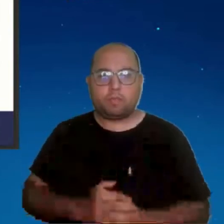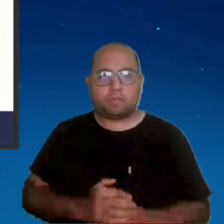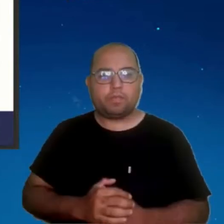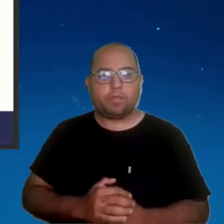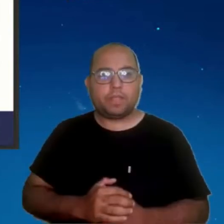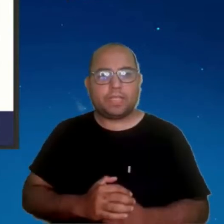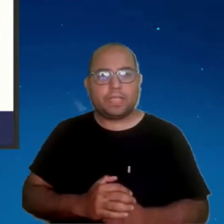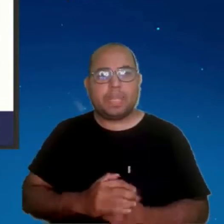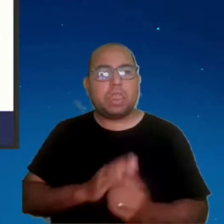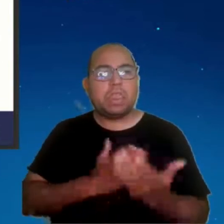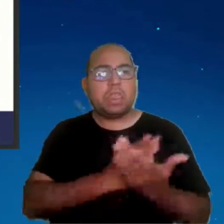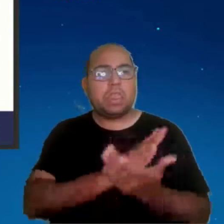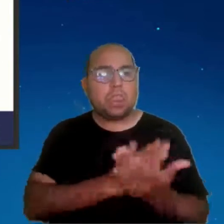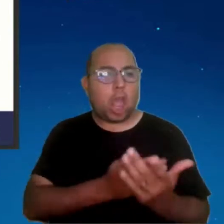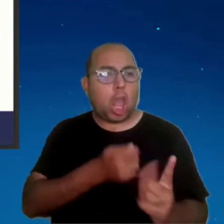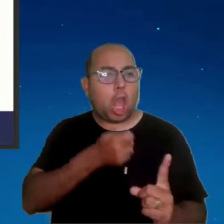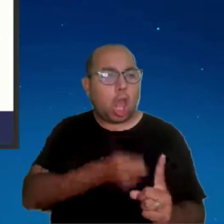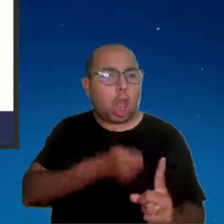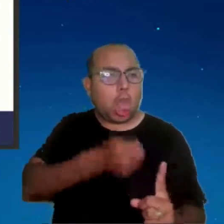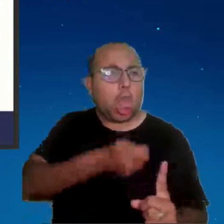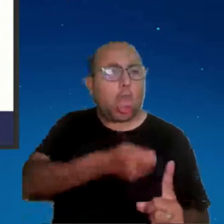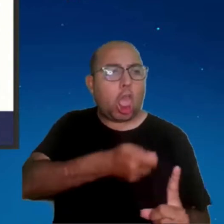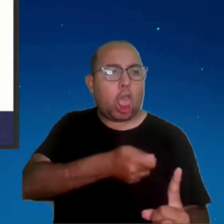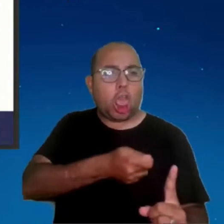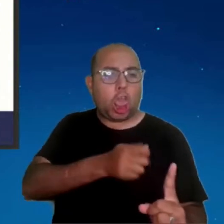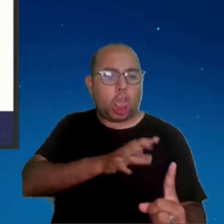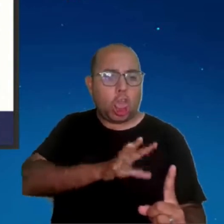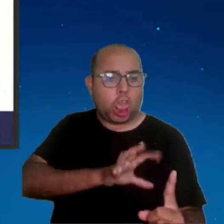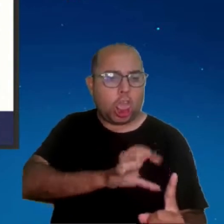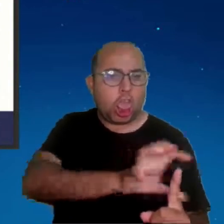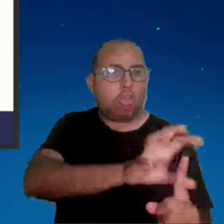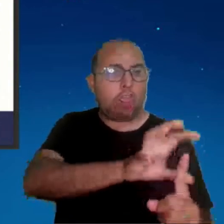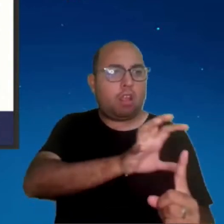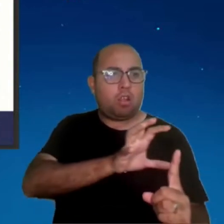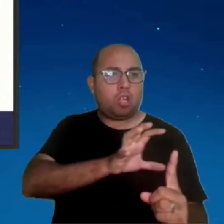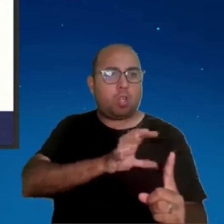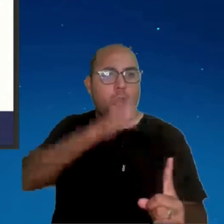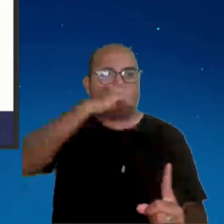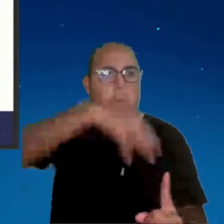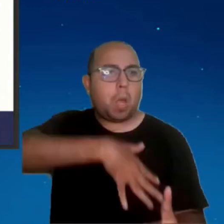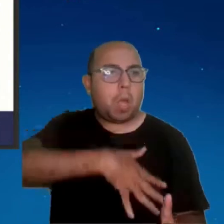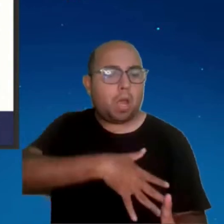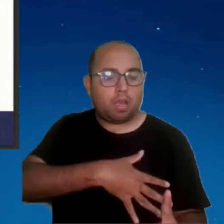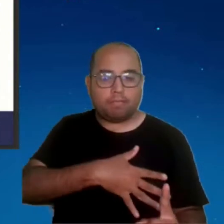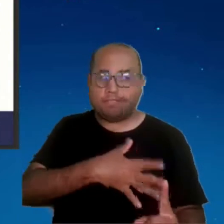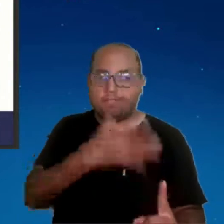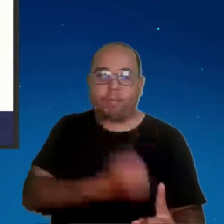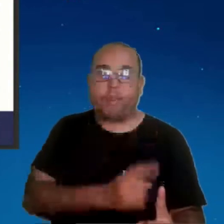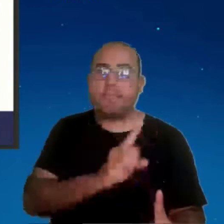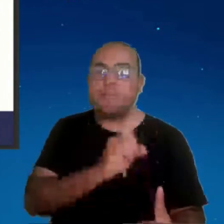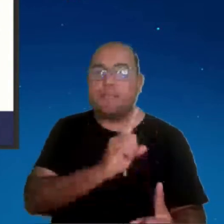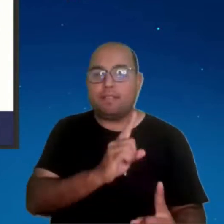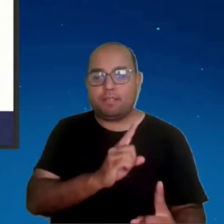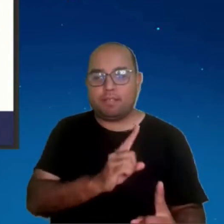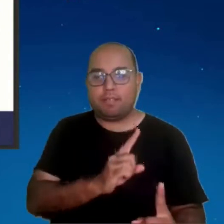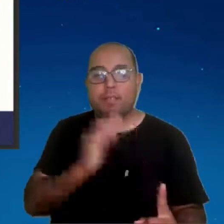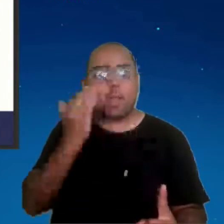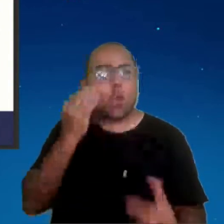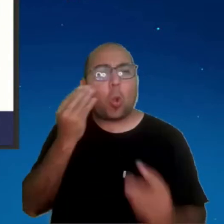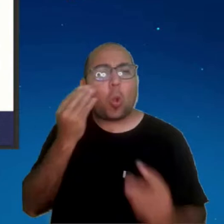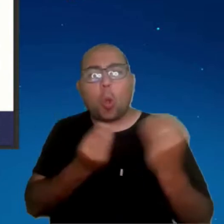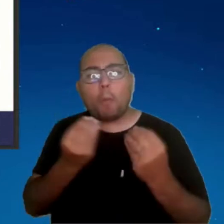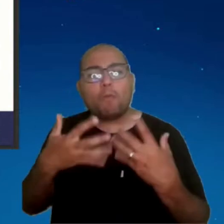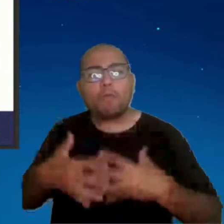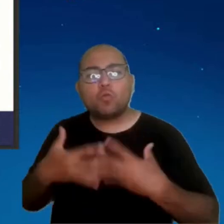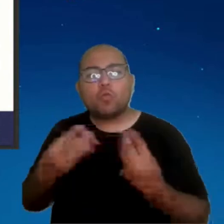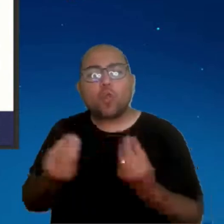fritadas, serem cobradas de uma maneira muito rígida, grosseira, e isso a gente precisa entender como funciona.